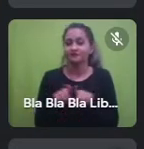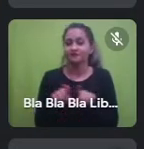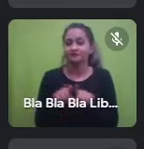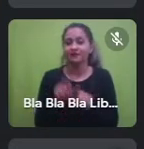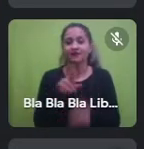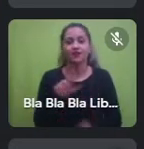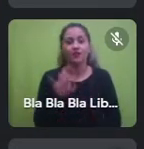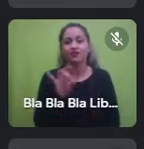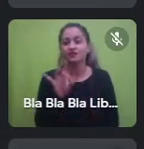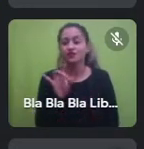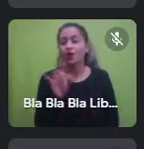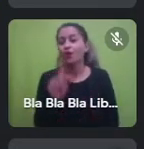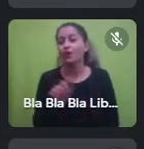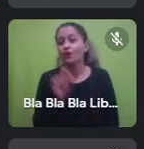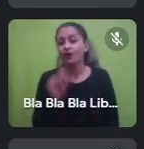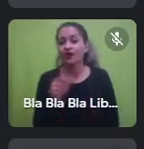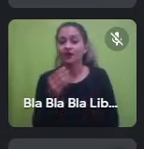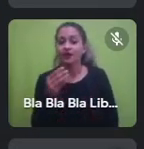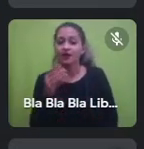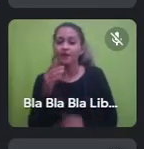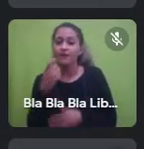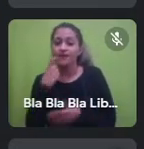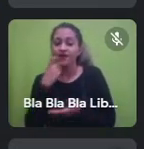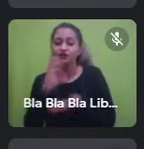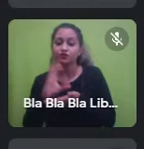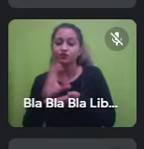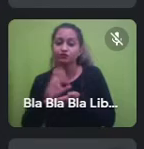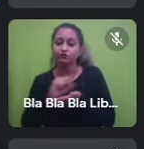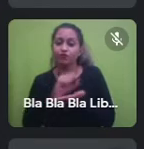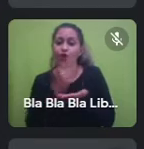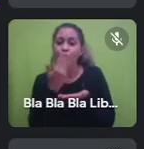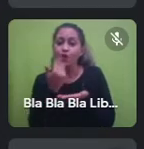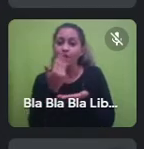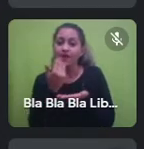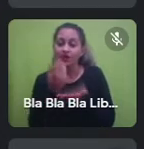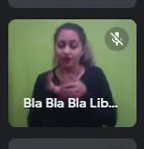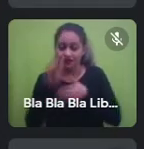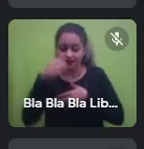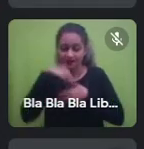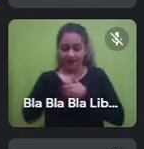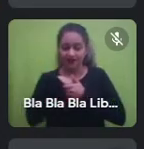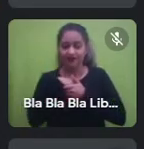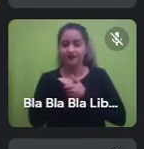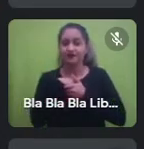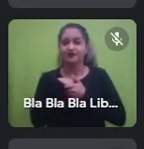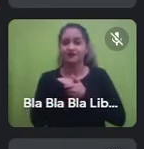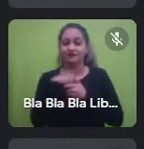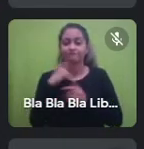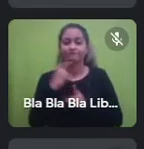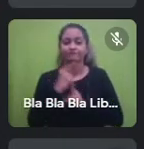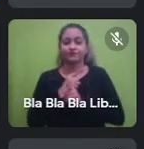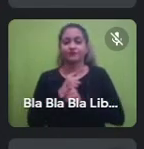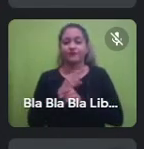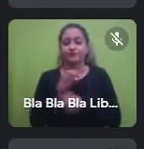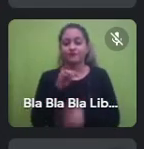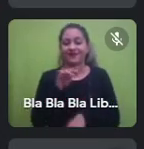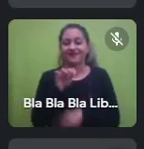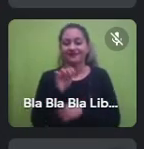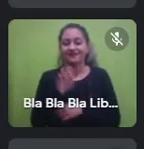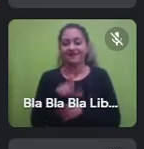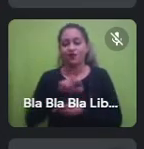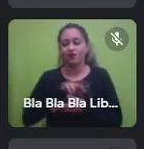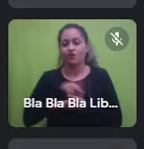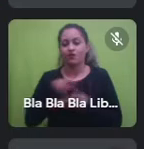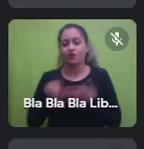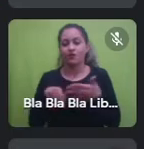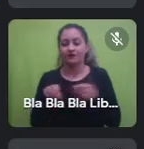se alimentando e, através do trato digestivo, armazenar uma série de metais dentro dos seus